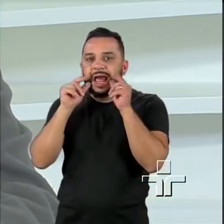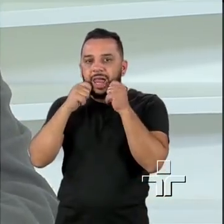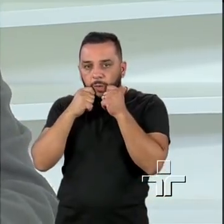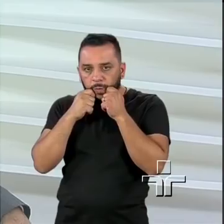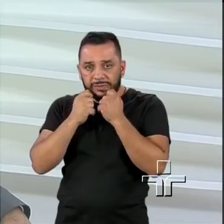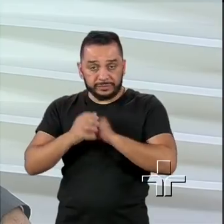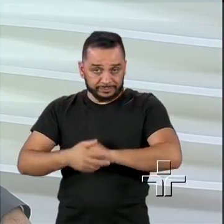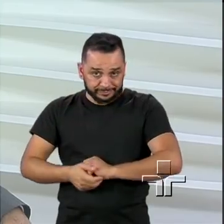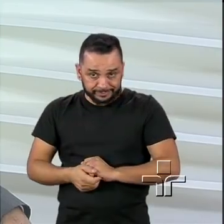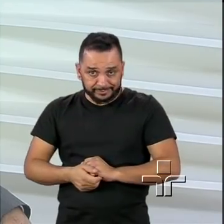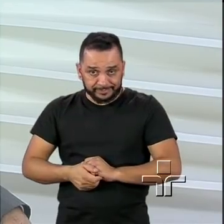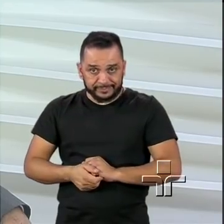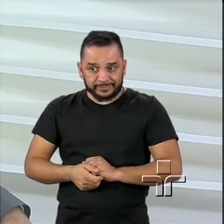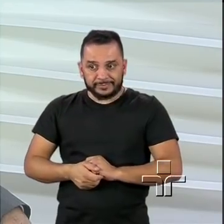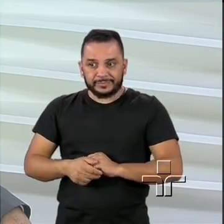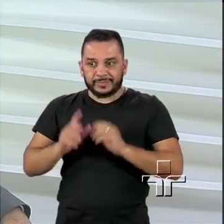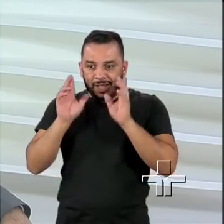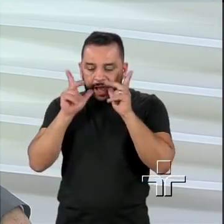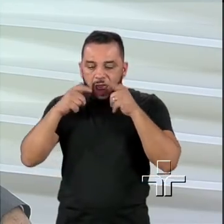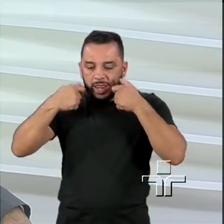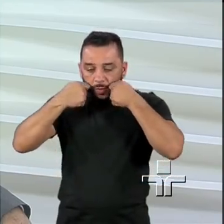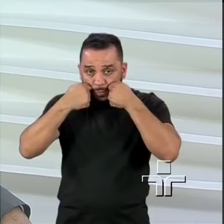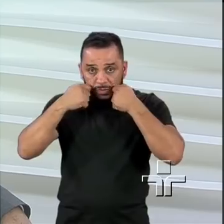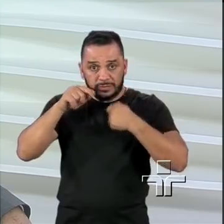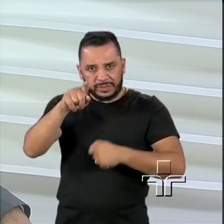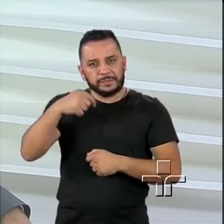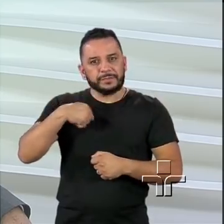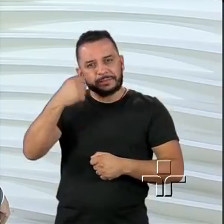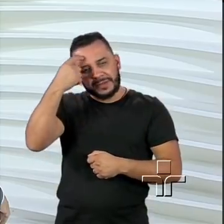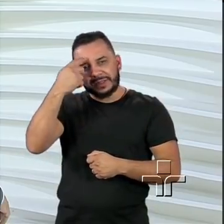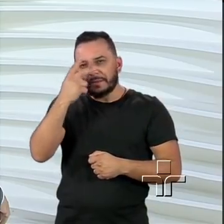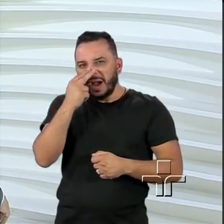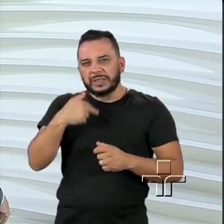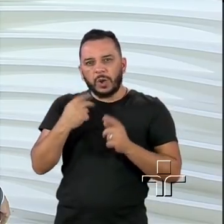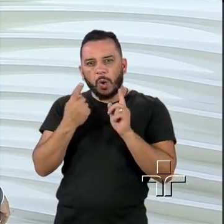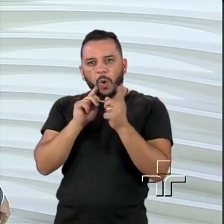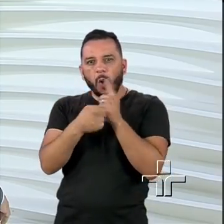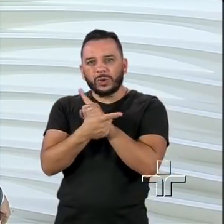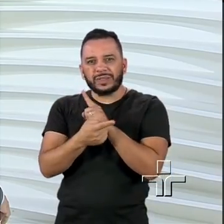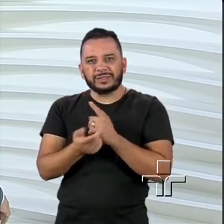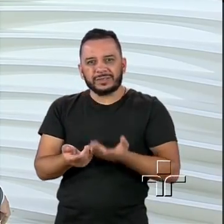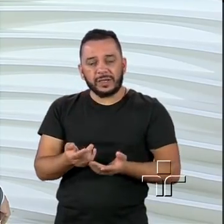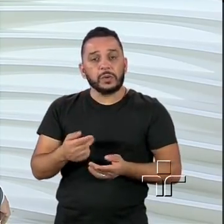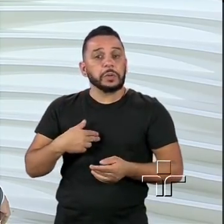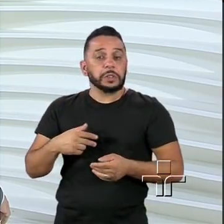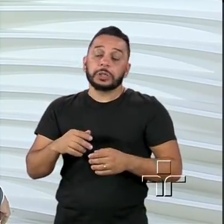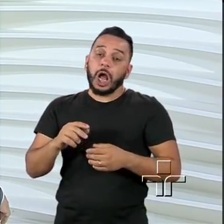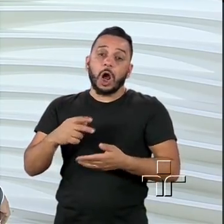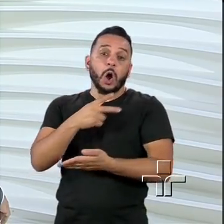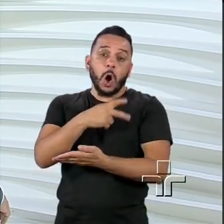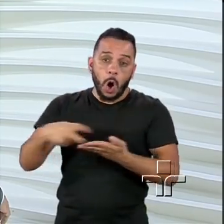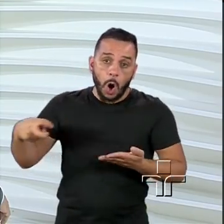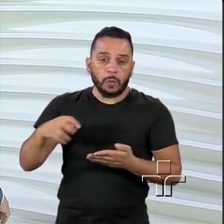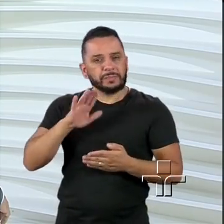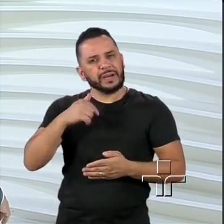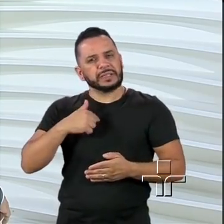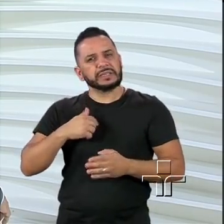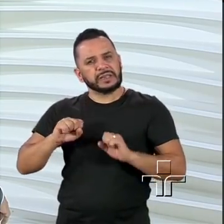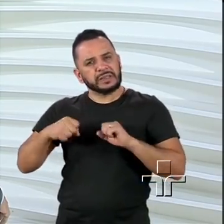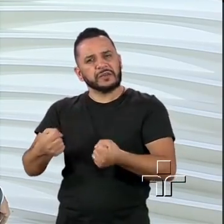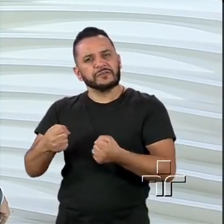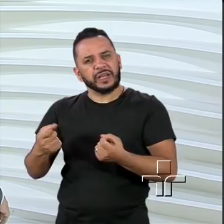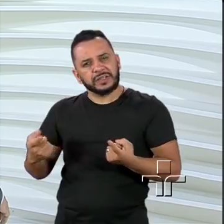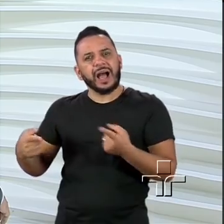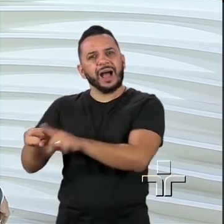primeiro lugar, gostaria de saber se o senhor não considera uma contradição, né? Falar-se em golpe, mas defender aliança com os